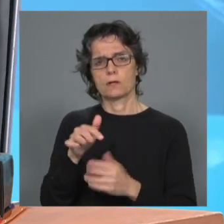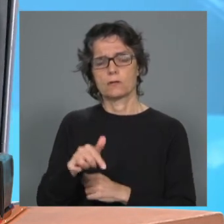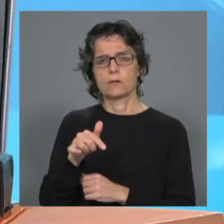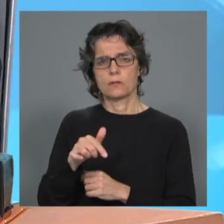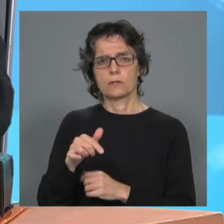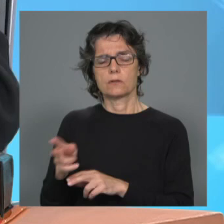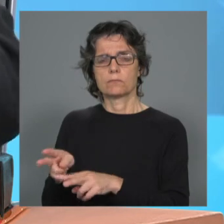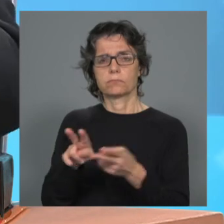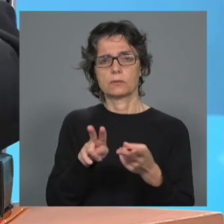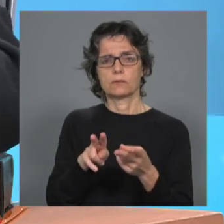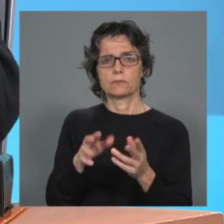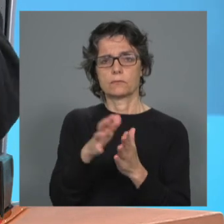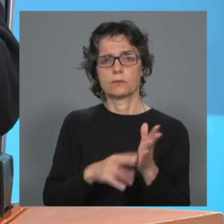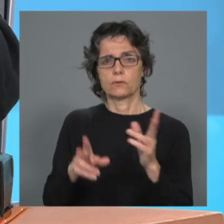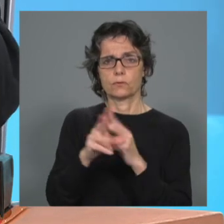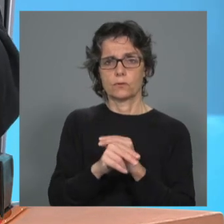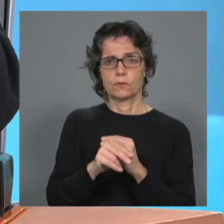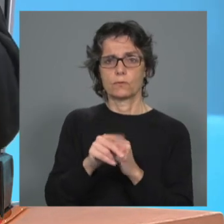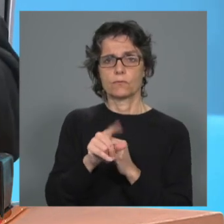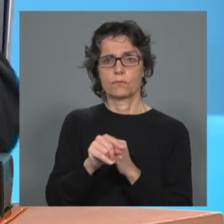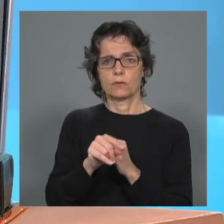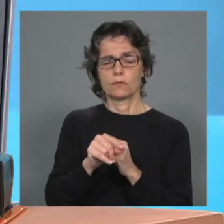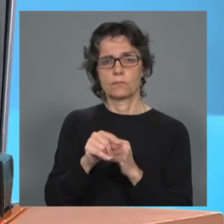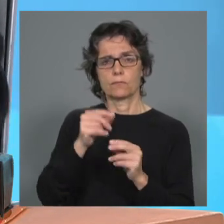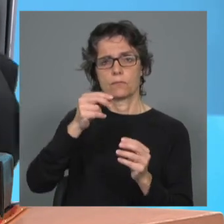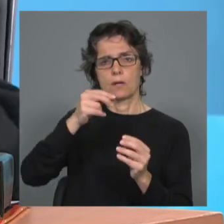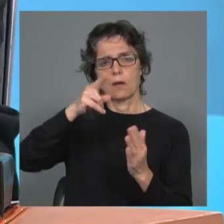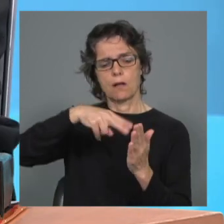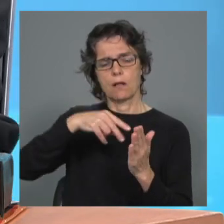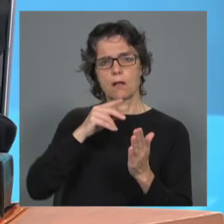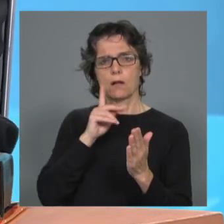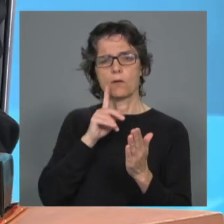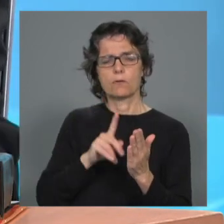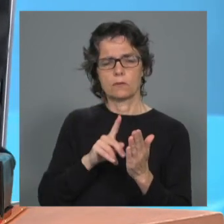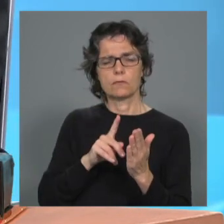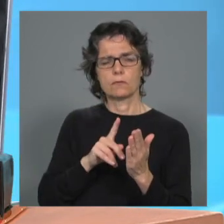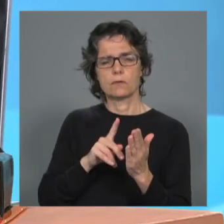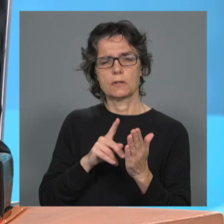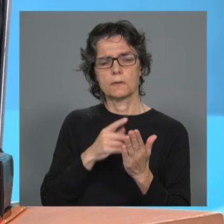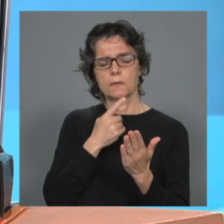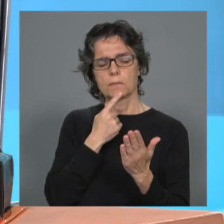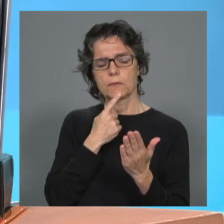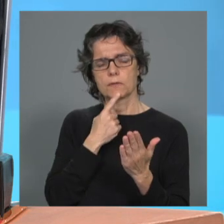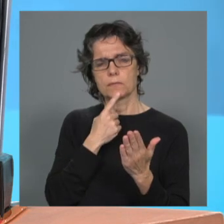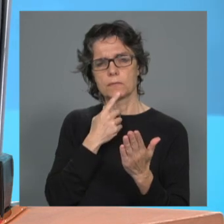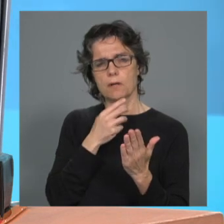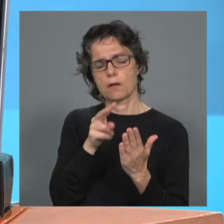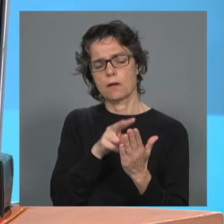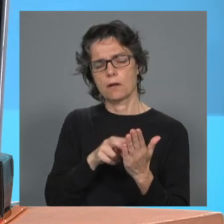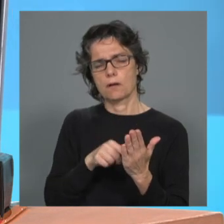Testamento, mas principalmente através das releituras de que esse texto era objeto na